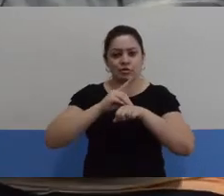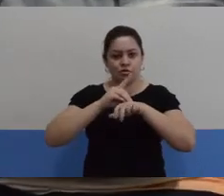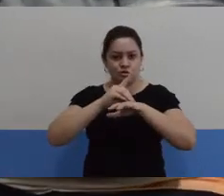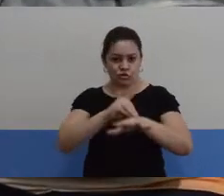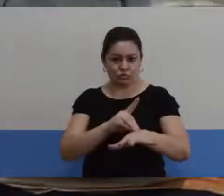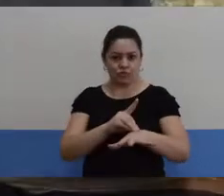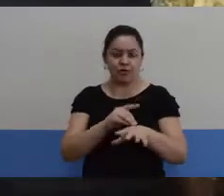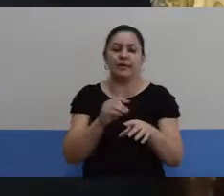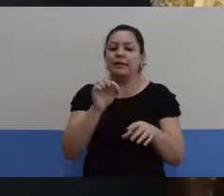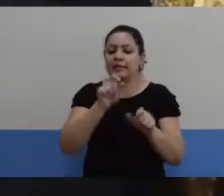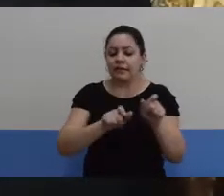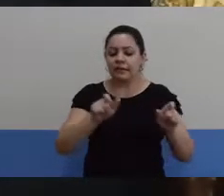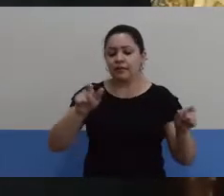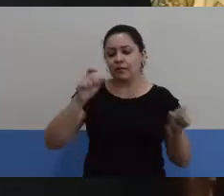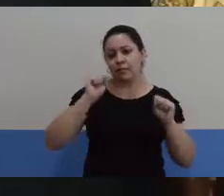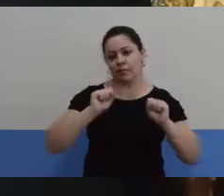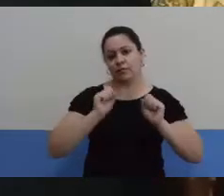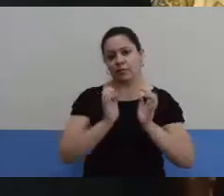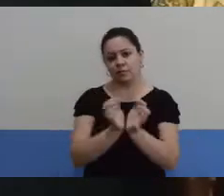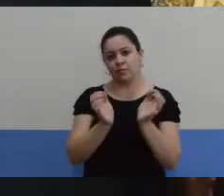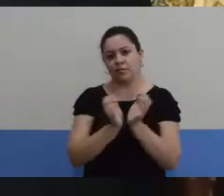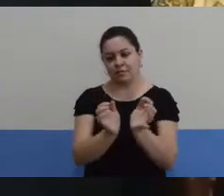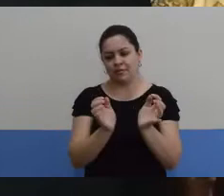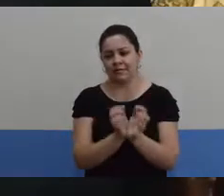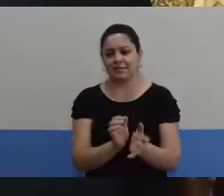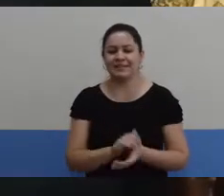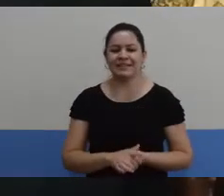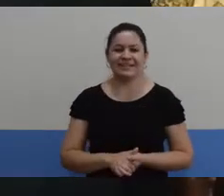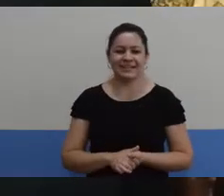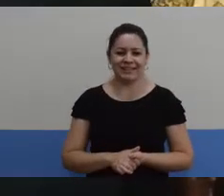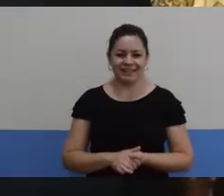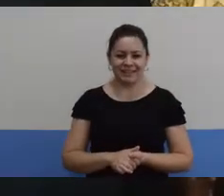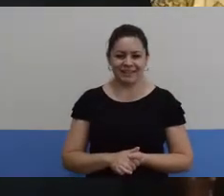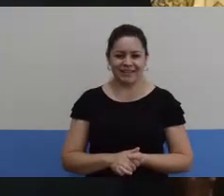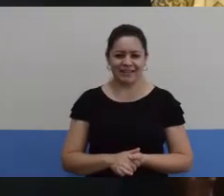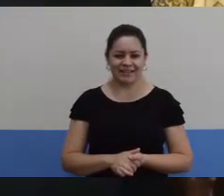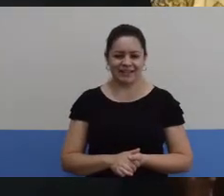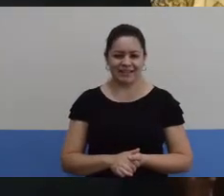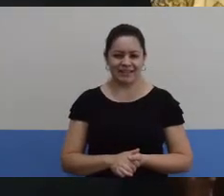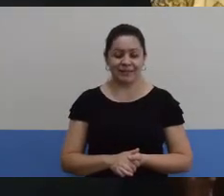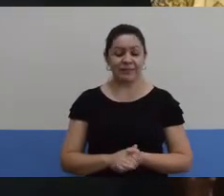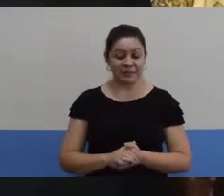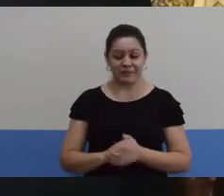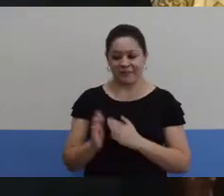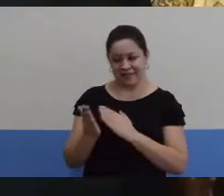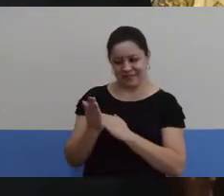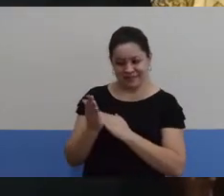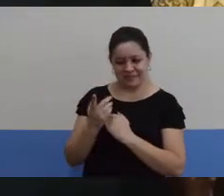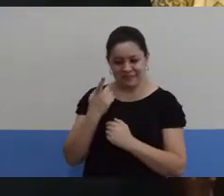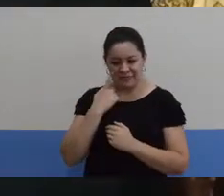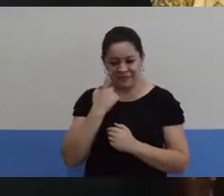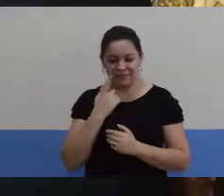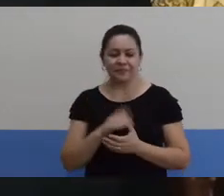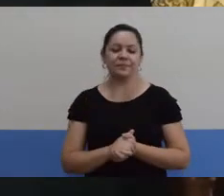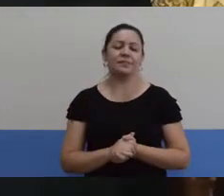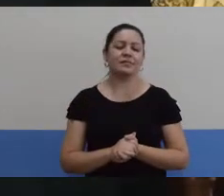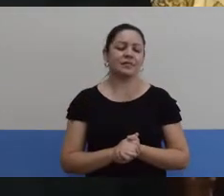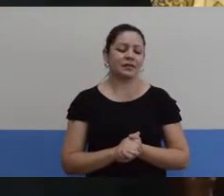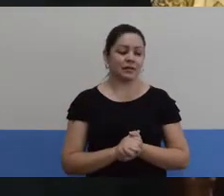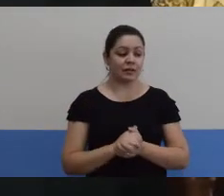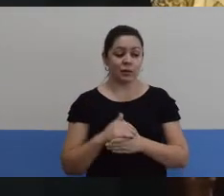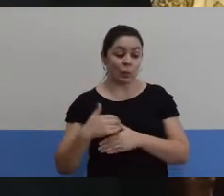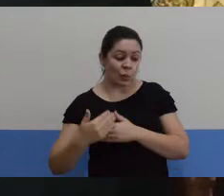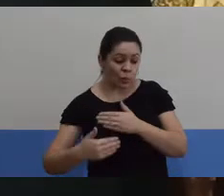desse processo? Me ajuda aí, depois vamos na sequência lá, da vamos pergunta. lá. Então, tá bom. O processo, ele